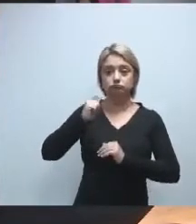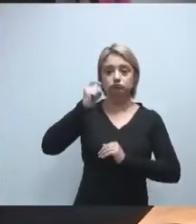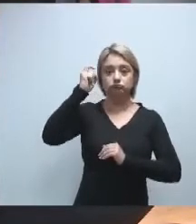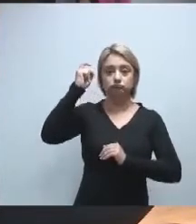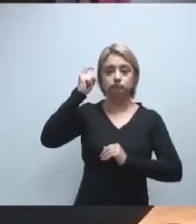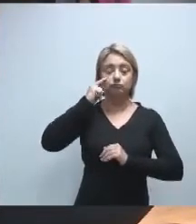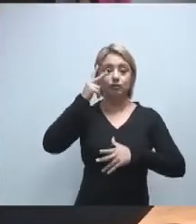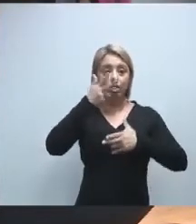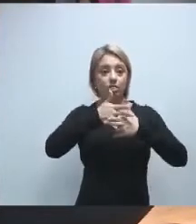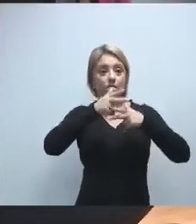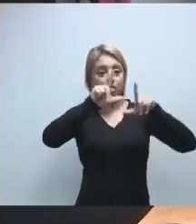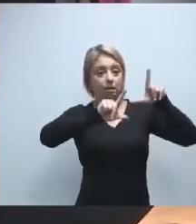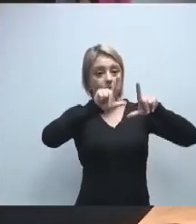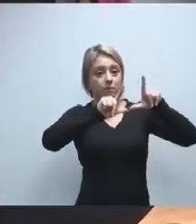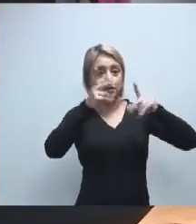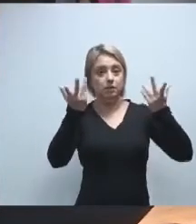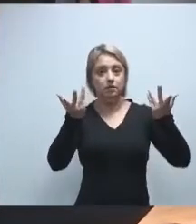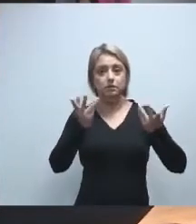mídia